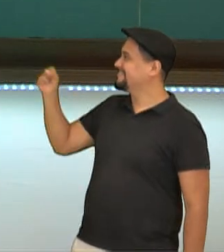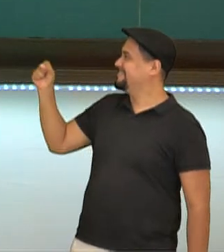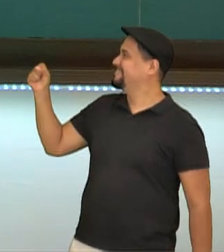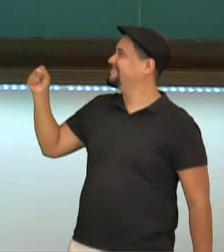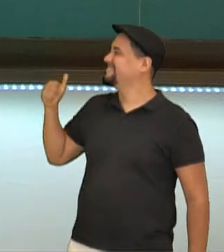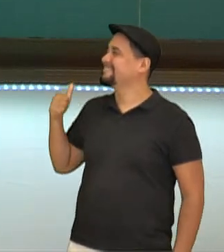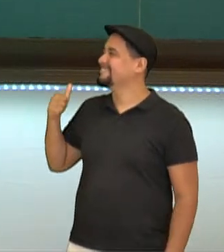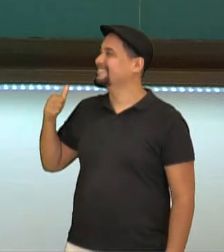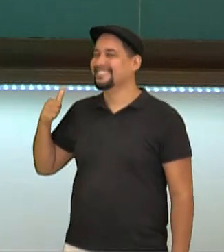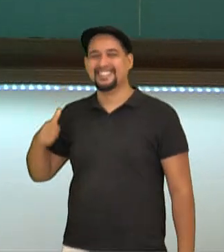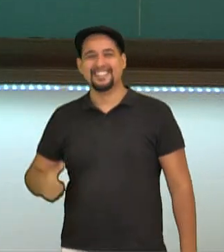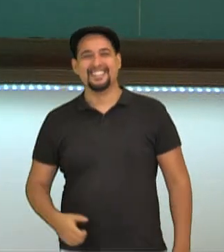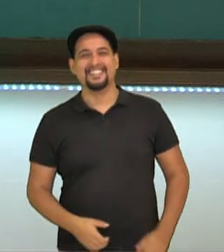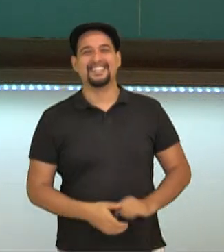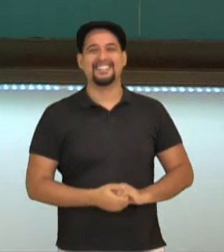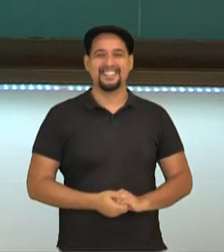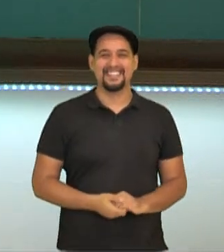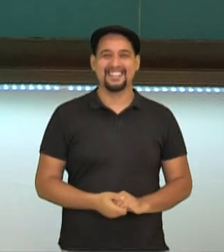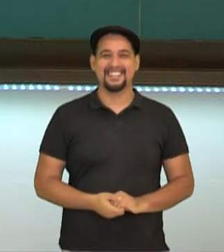querido.